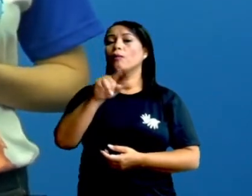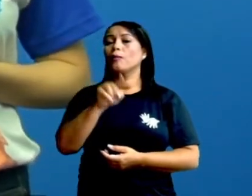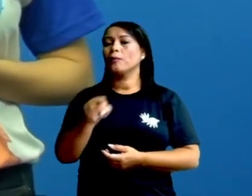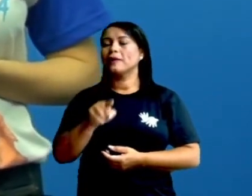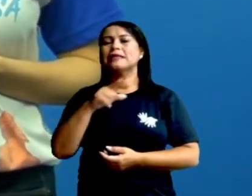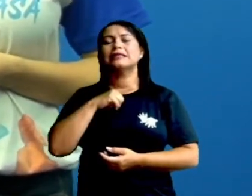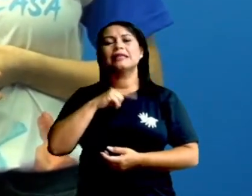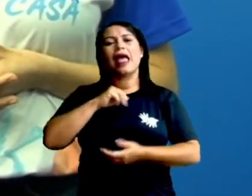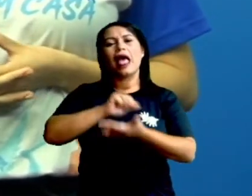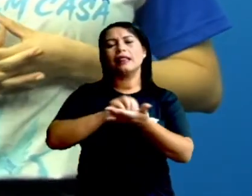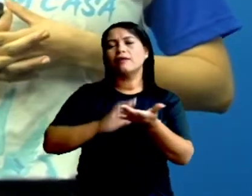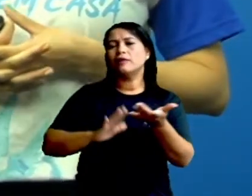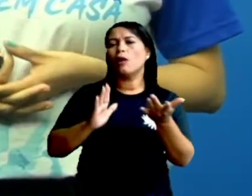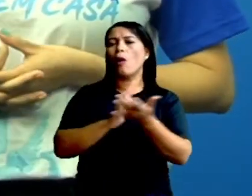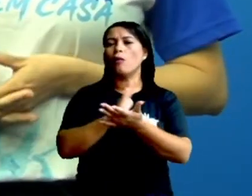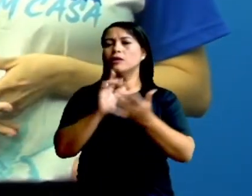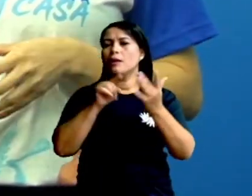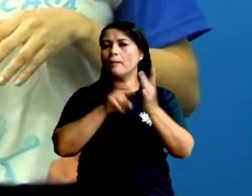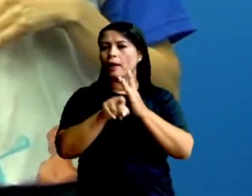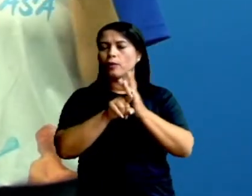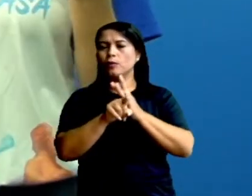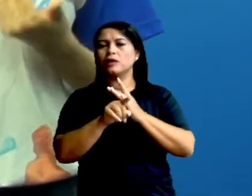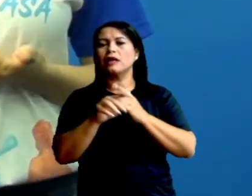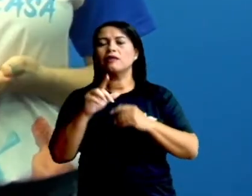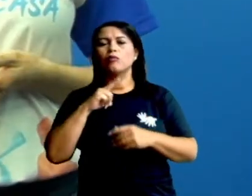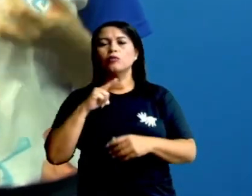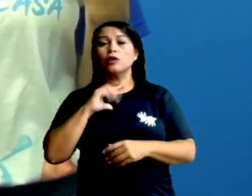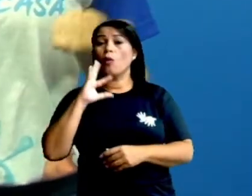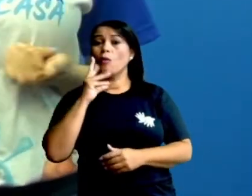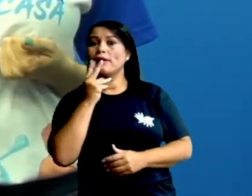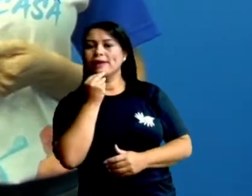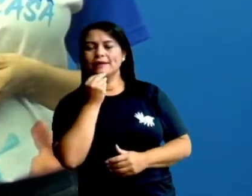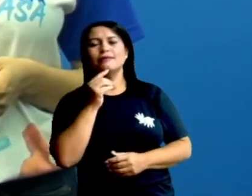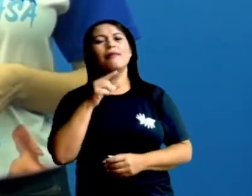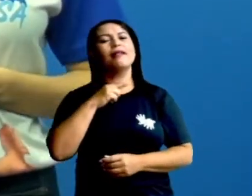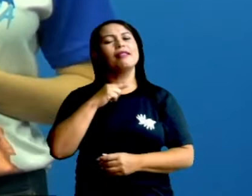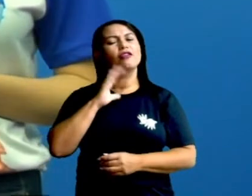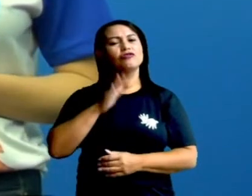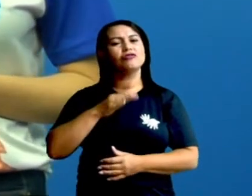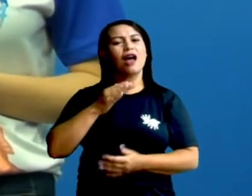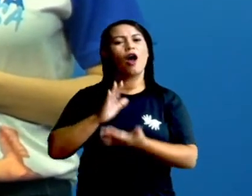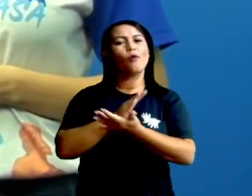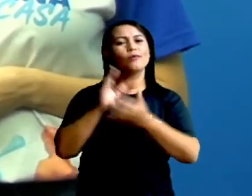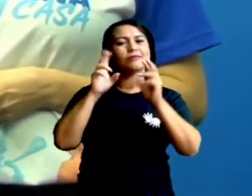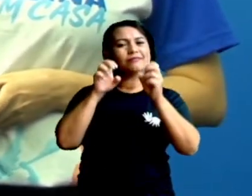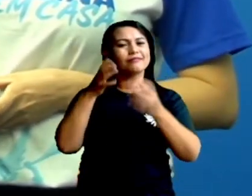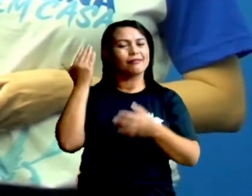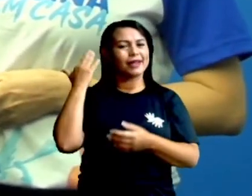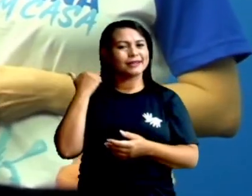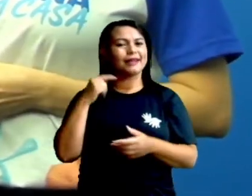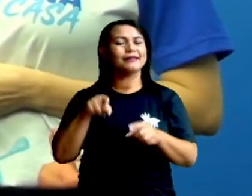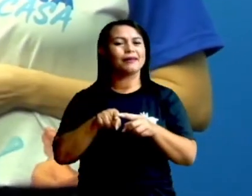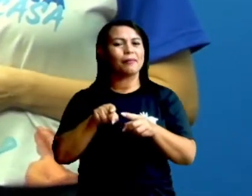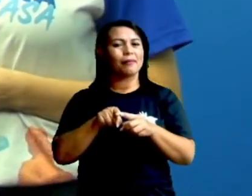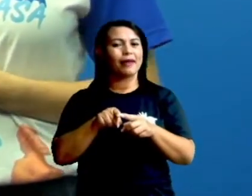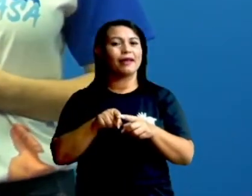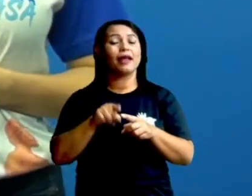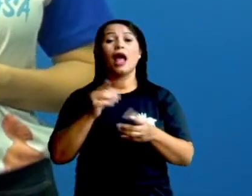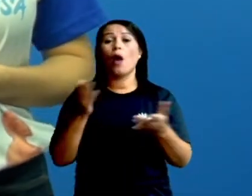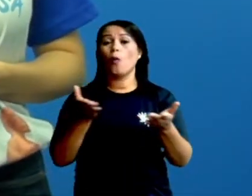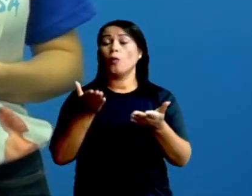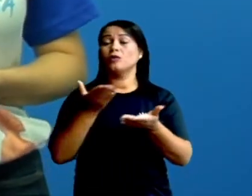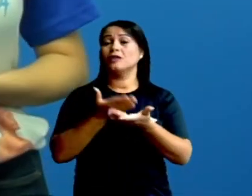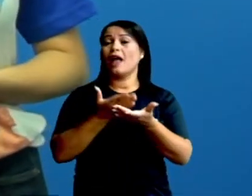e a gente vai construir aqui junto o conhecimento a partir de assunto que a gente já trabalhou em outras aulas Tá bom então na nossa